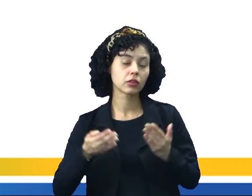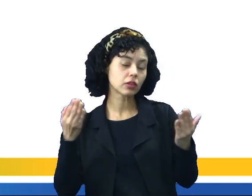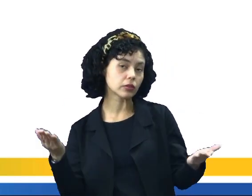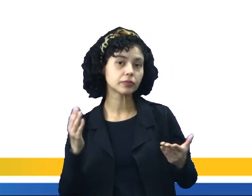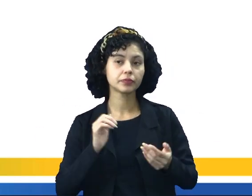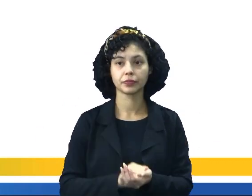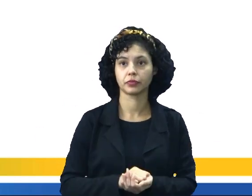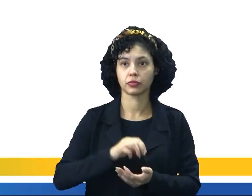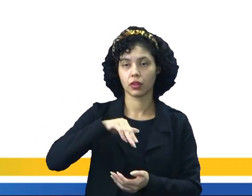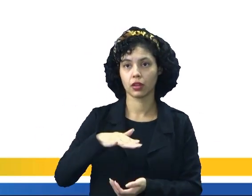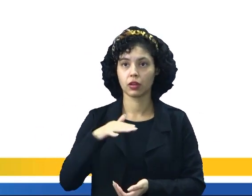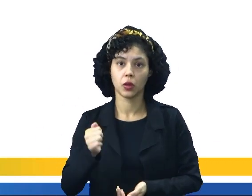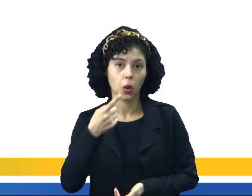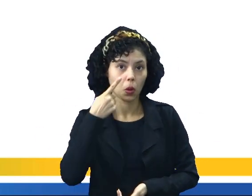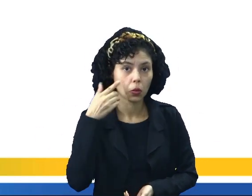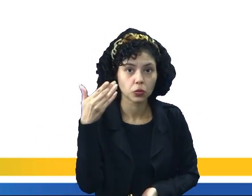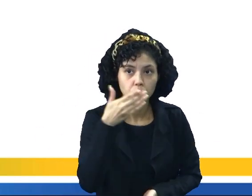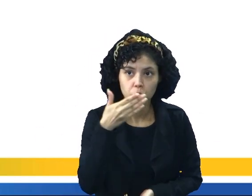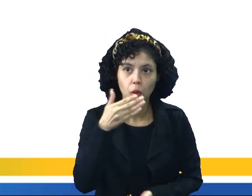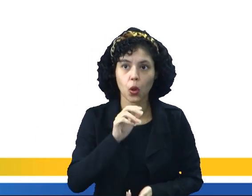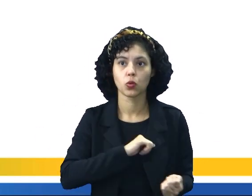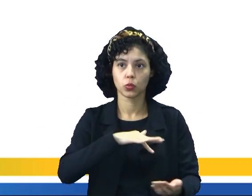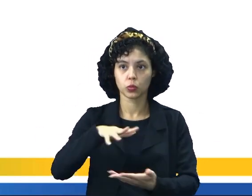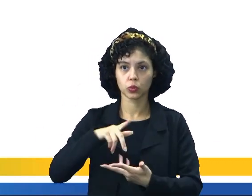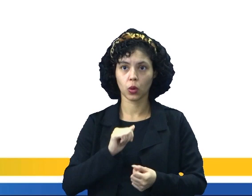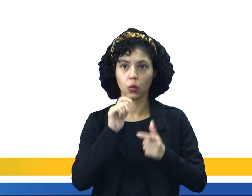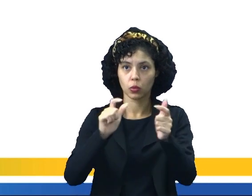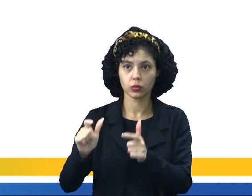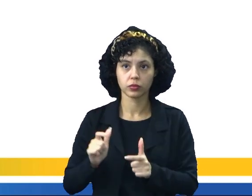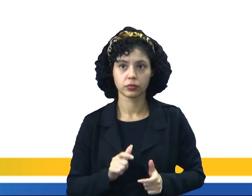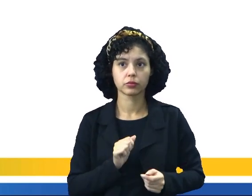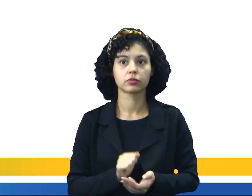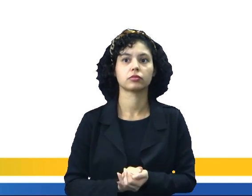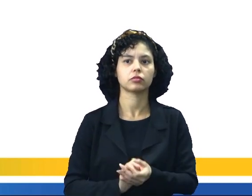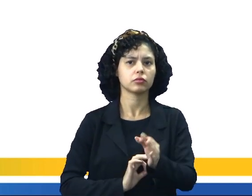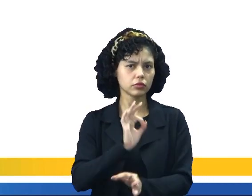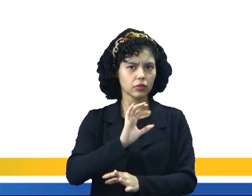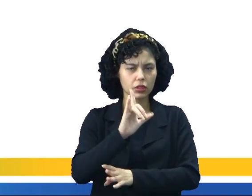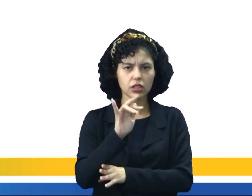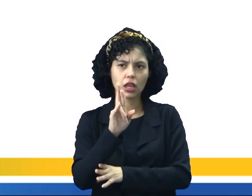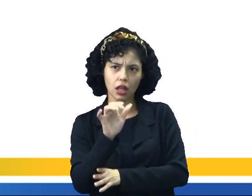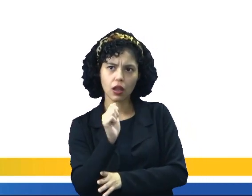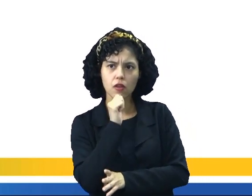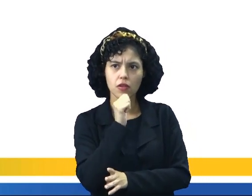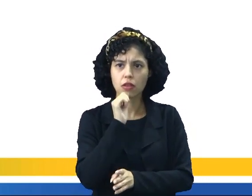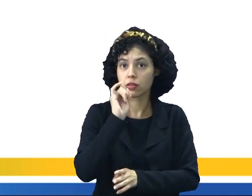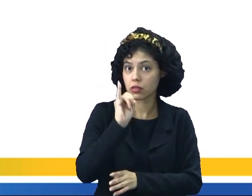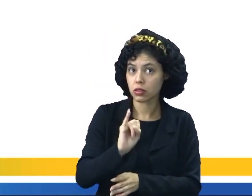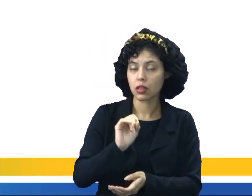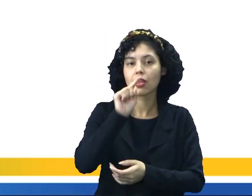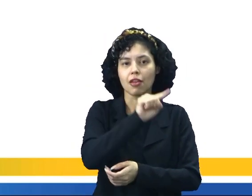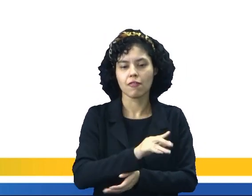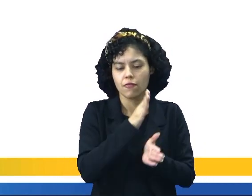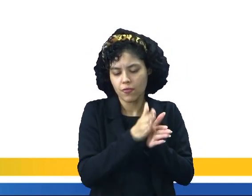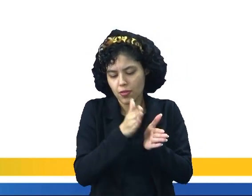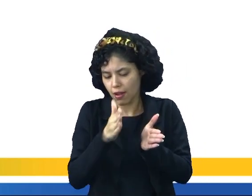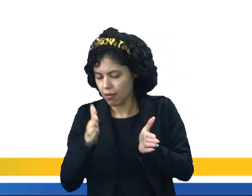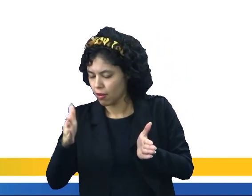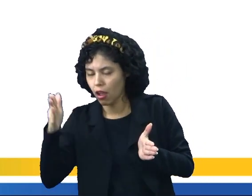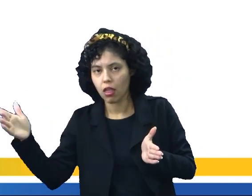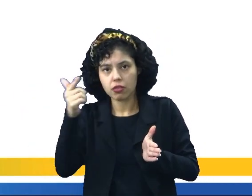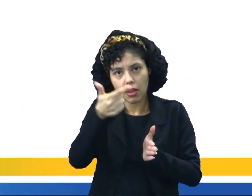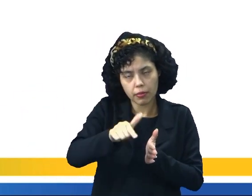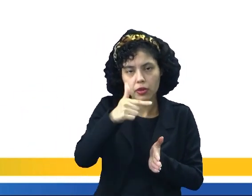Então vamos lá. Os maias enxergavam o mundo como um local que funcionava de maneira cíclica, isso é, ciclos de fases que iriam